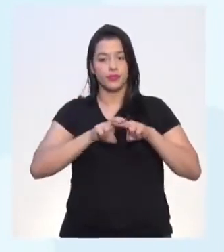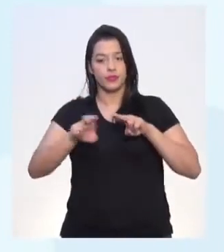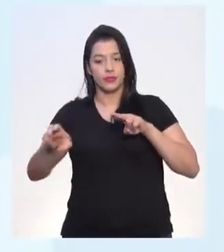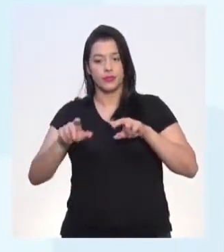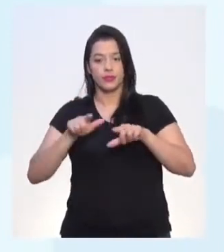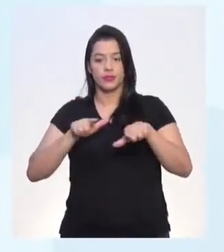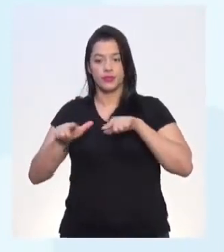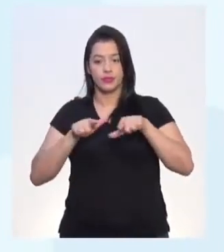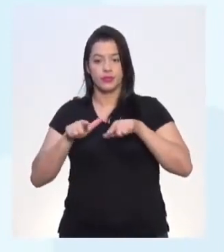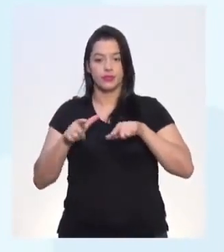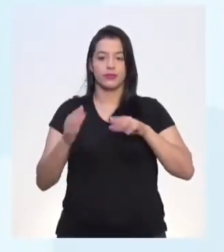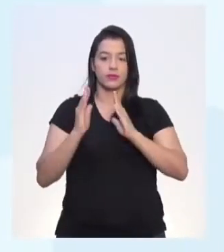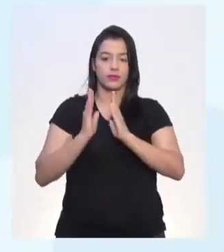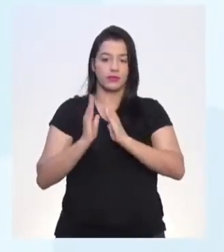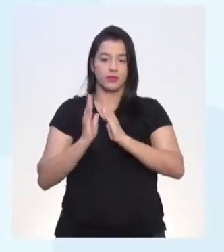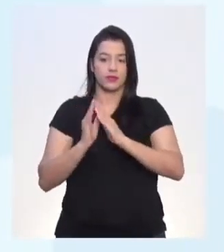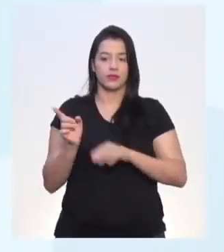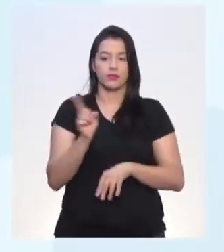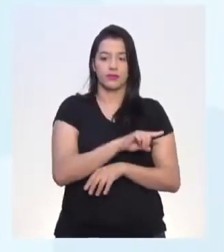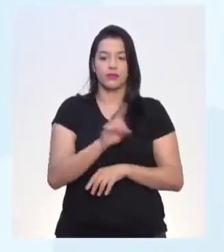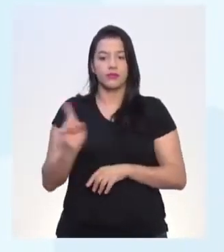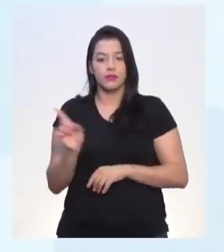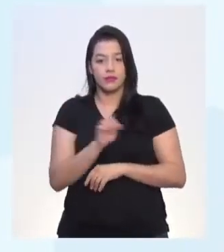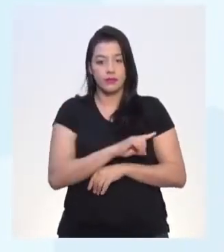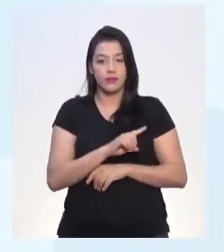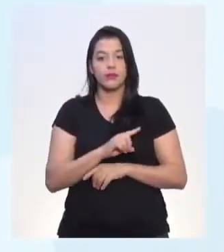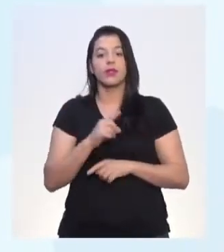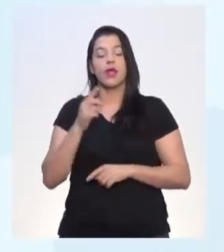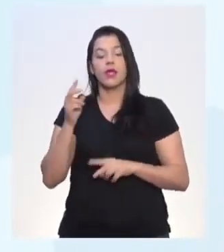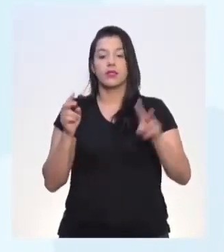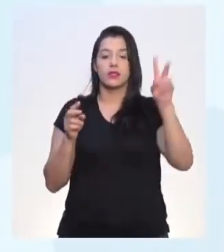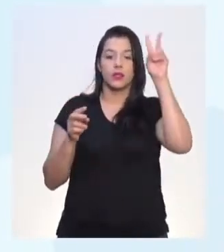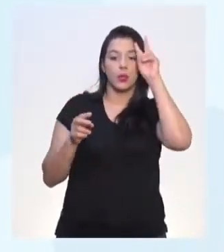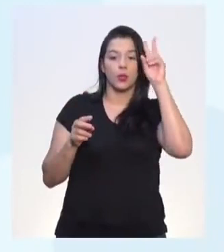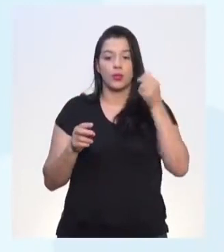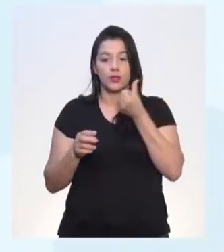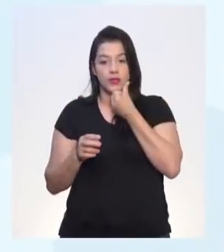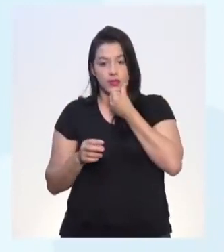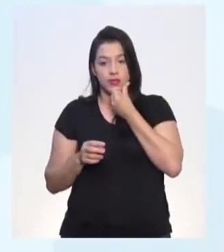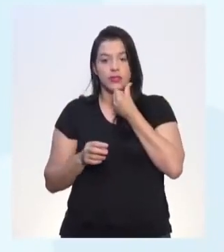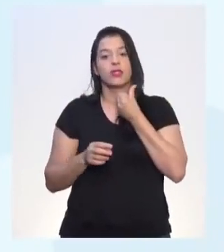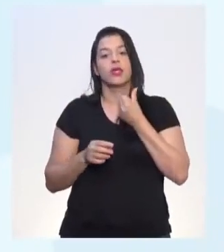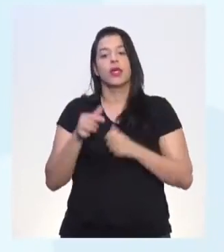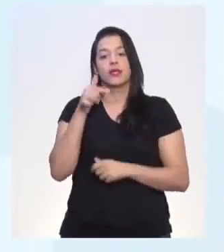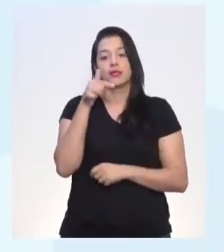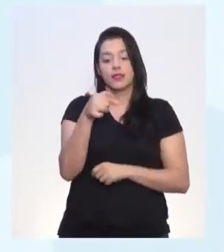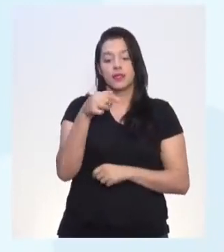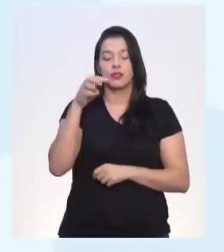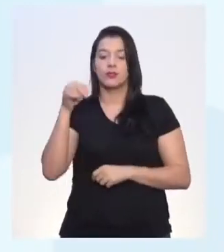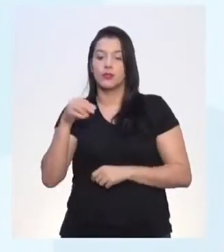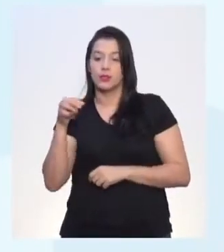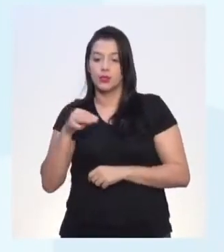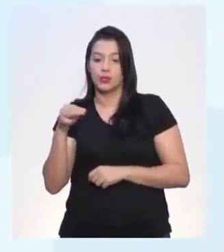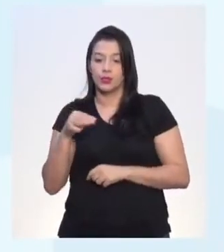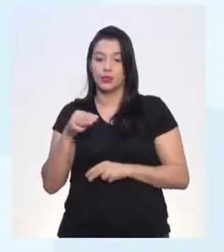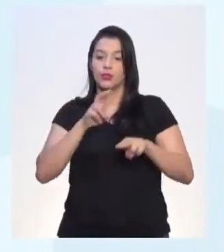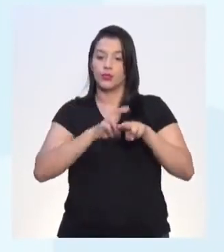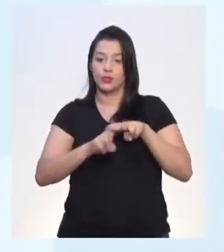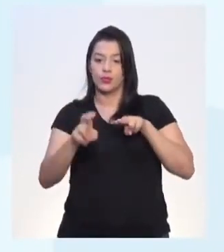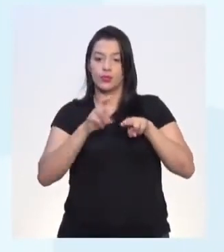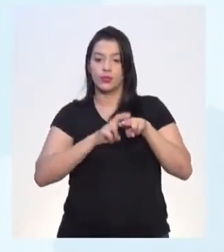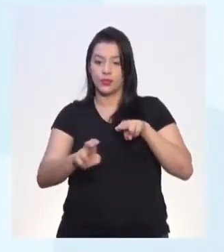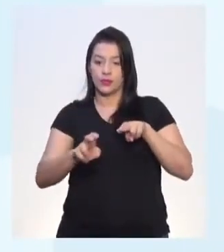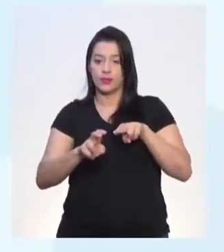trabalho. Ela sabe que, de segunda a sexta-feira, os trens passam a cada 7 minutos, né? De 7 em 7